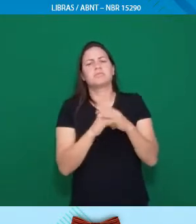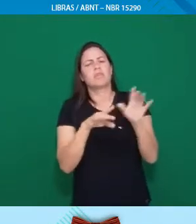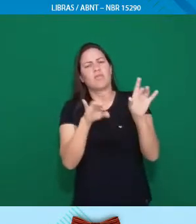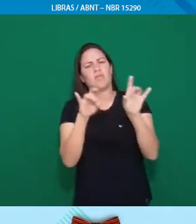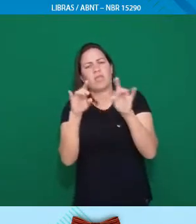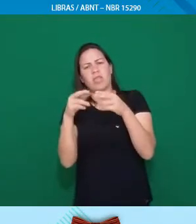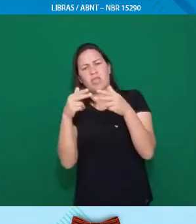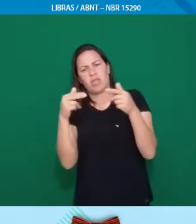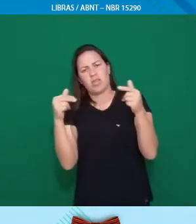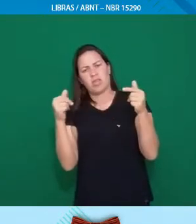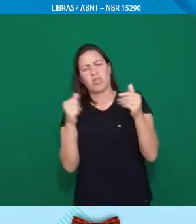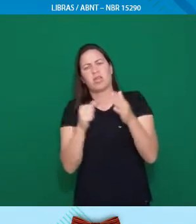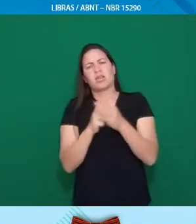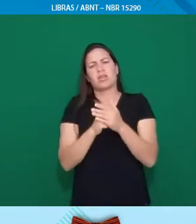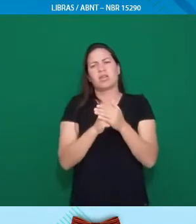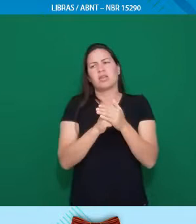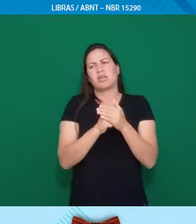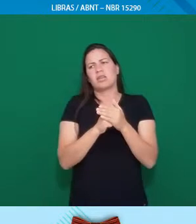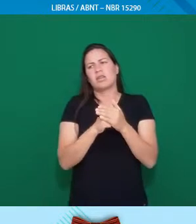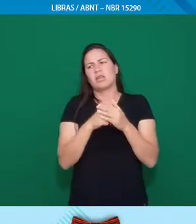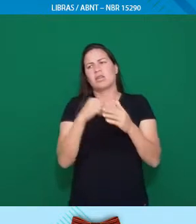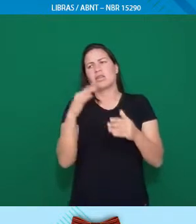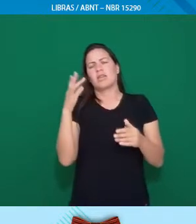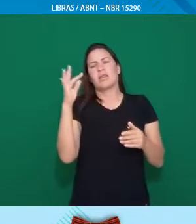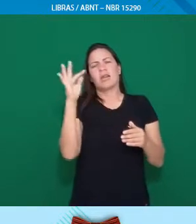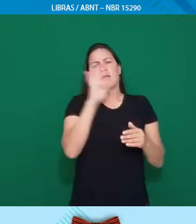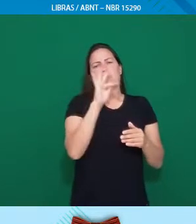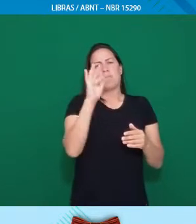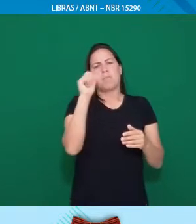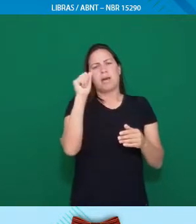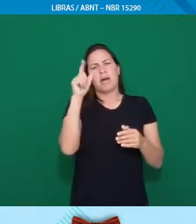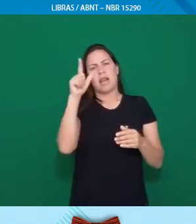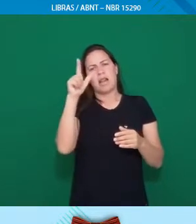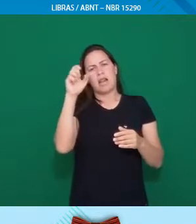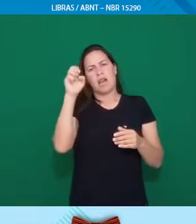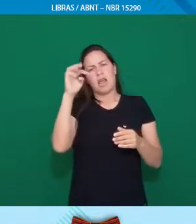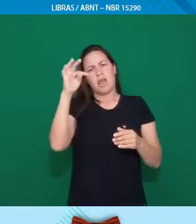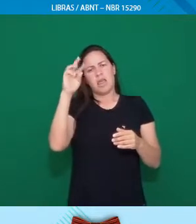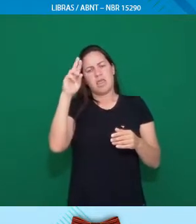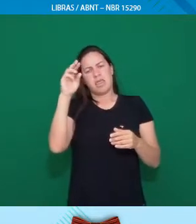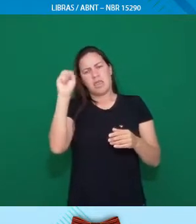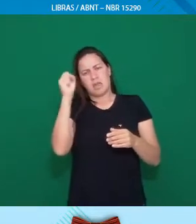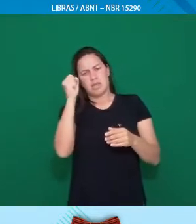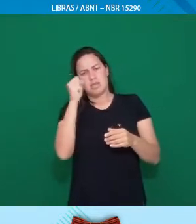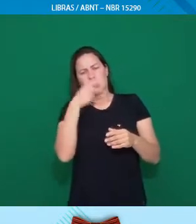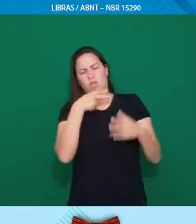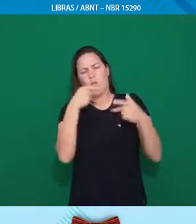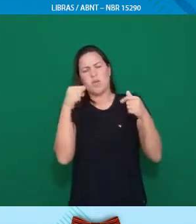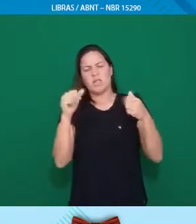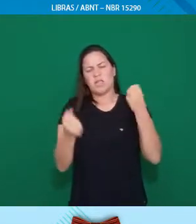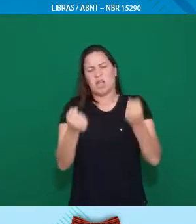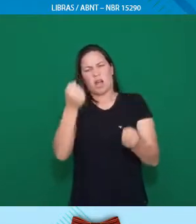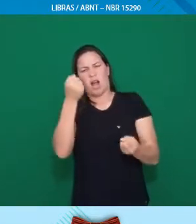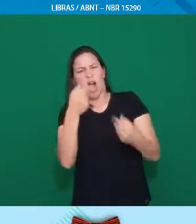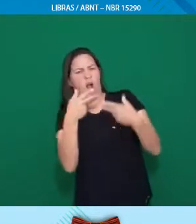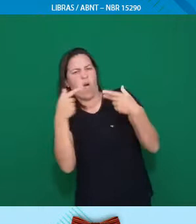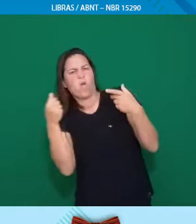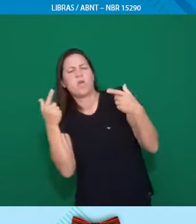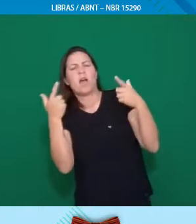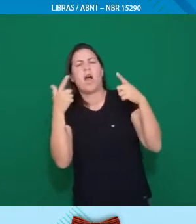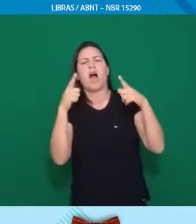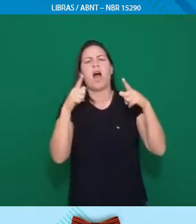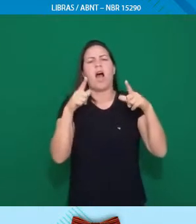a vender principalmente palha e palhetas dentro de carros e outros produtos aonde